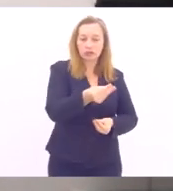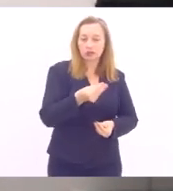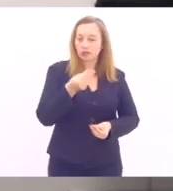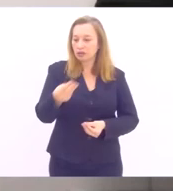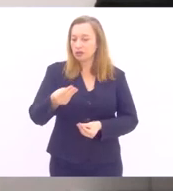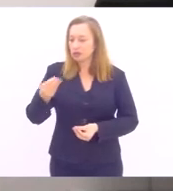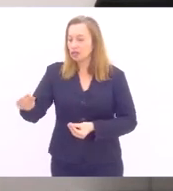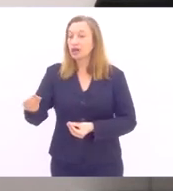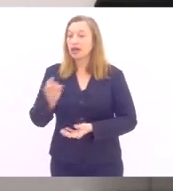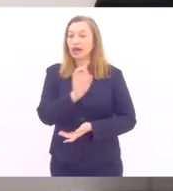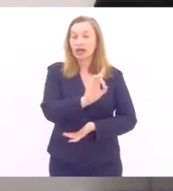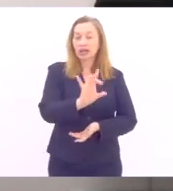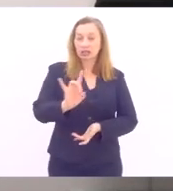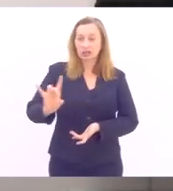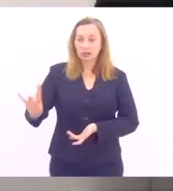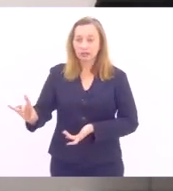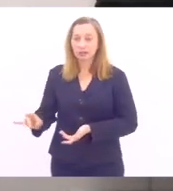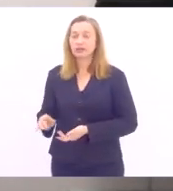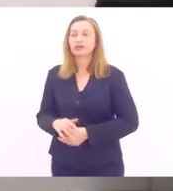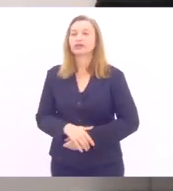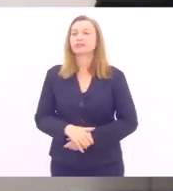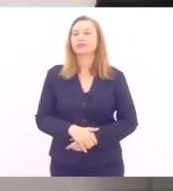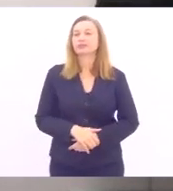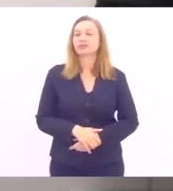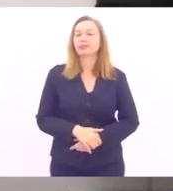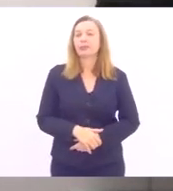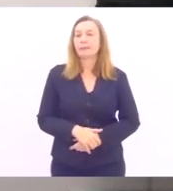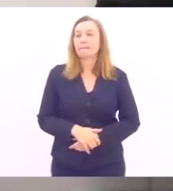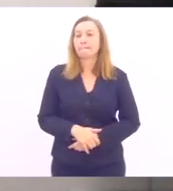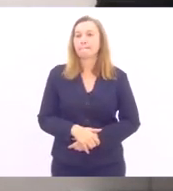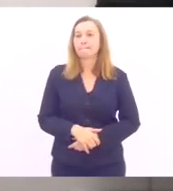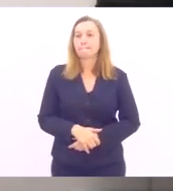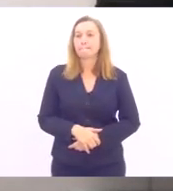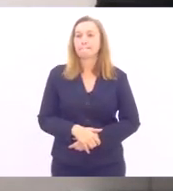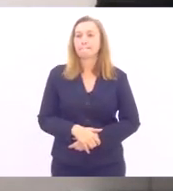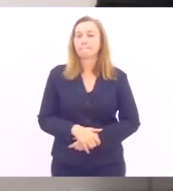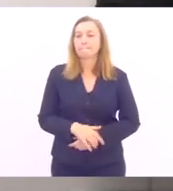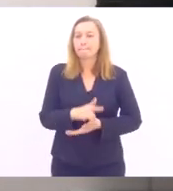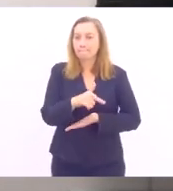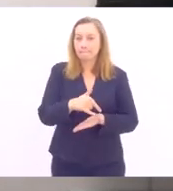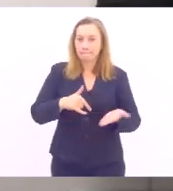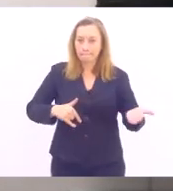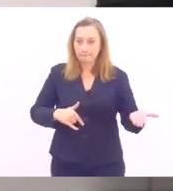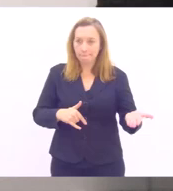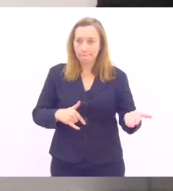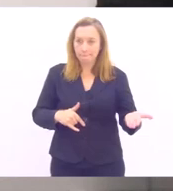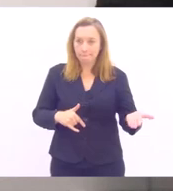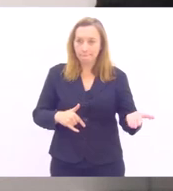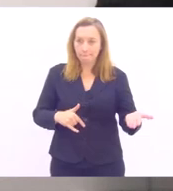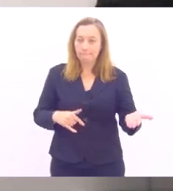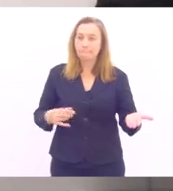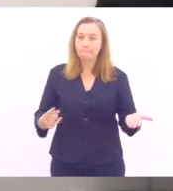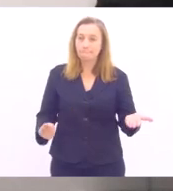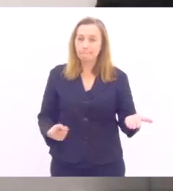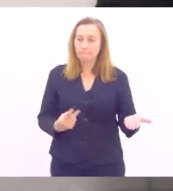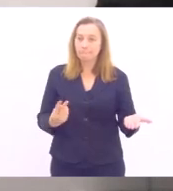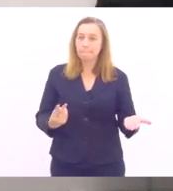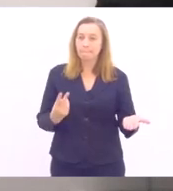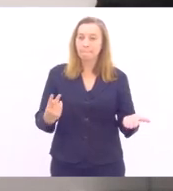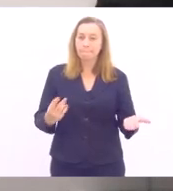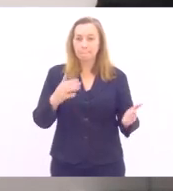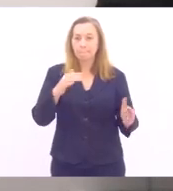22 torcidas, caso Osório, um certificado de mérito, porque são torcidas que